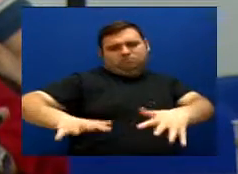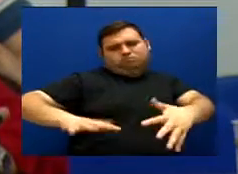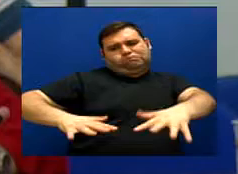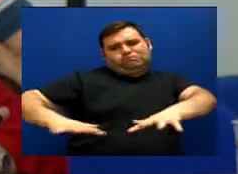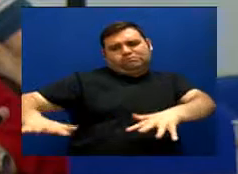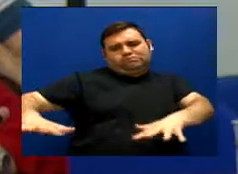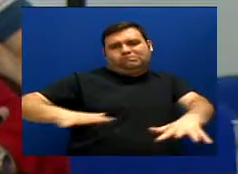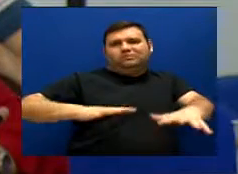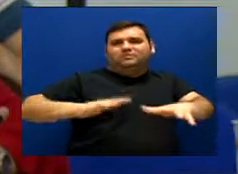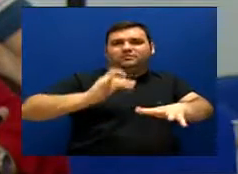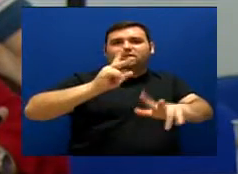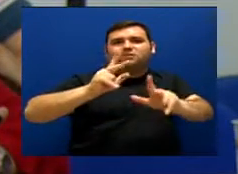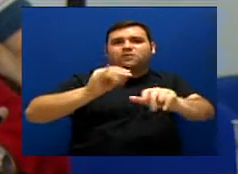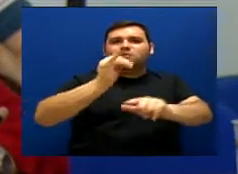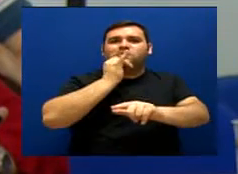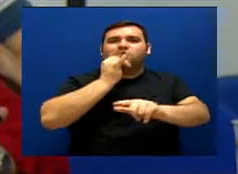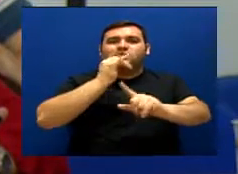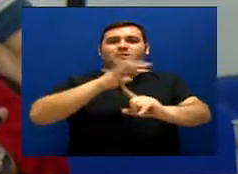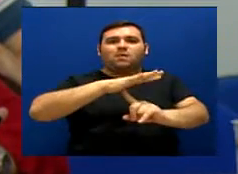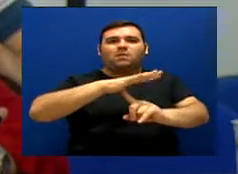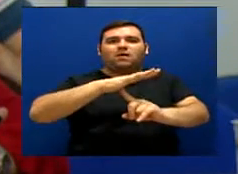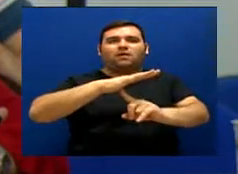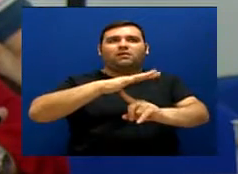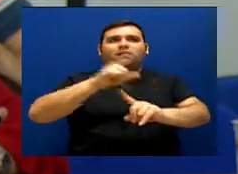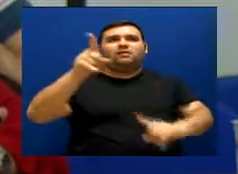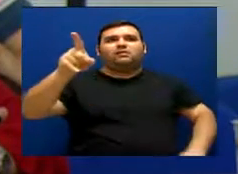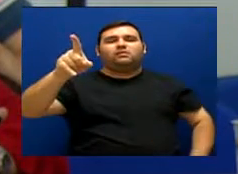asfalto, como, por exemplo, você pode ver ali